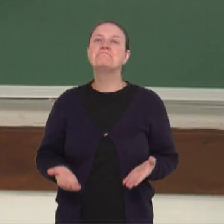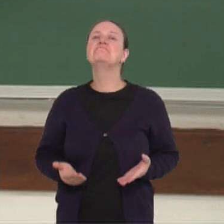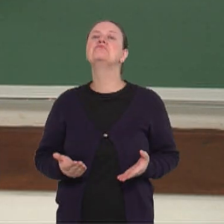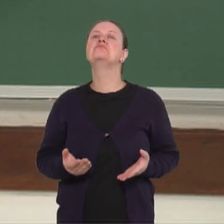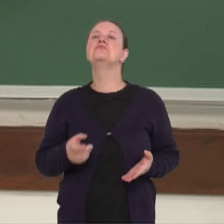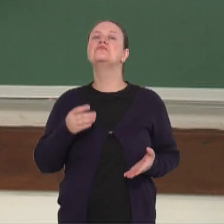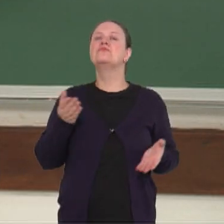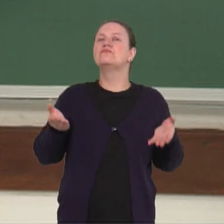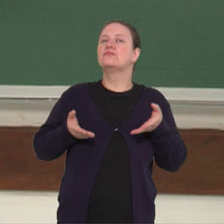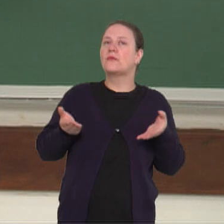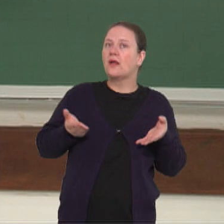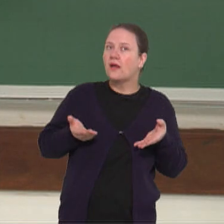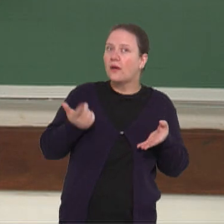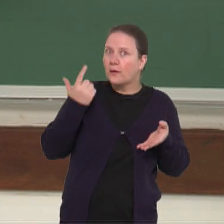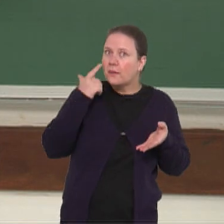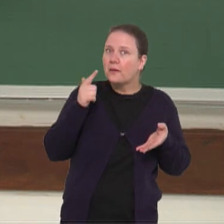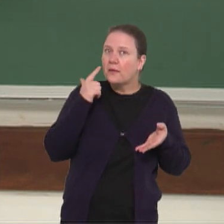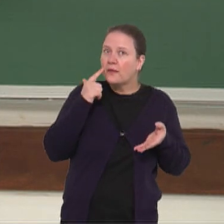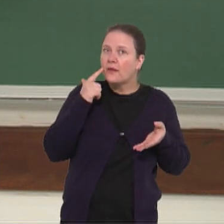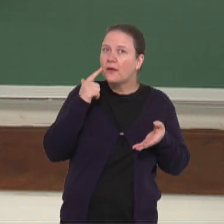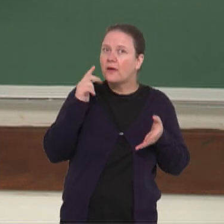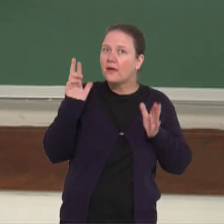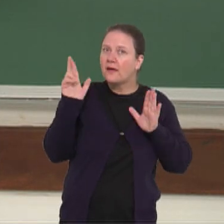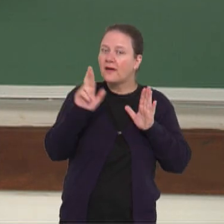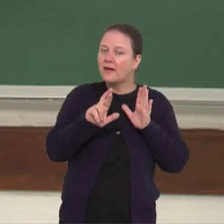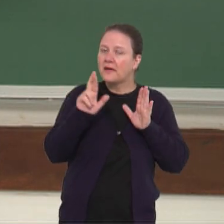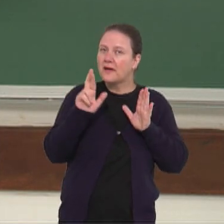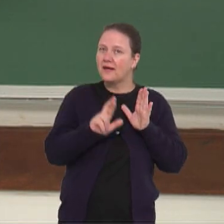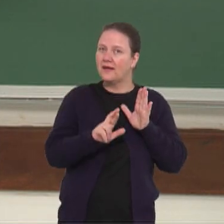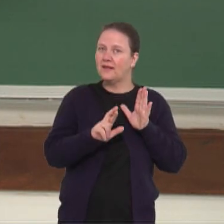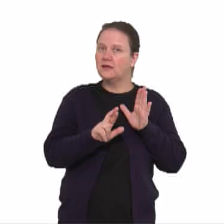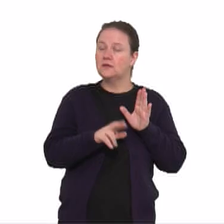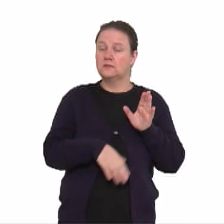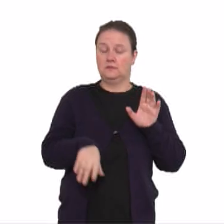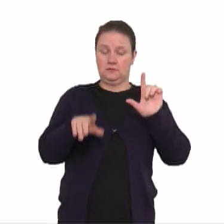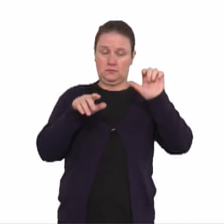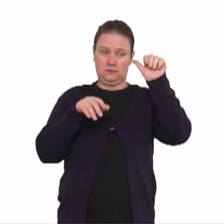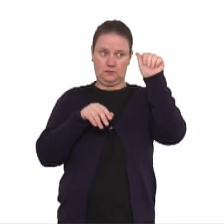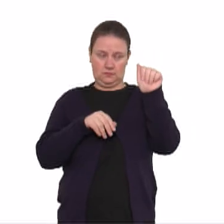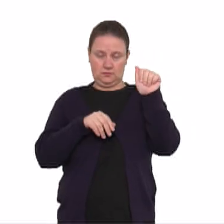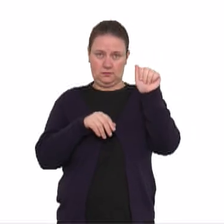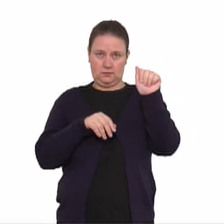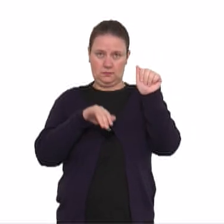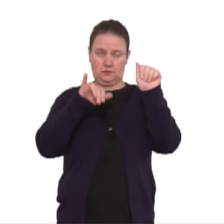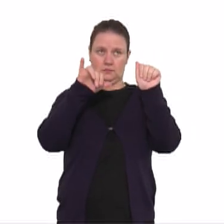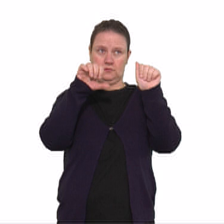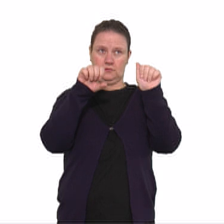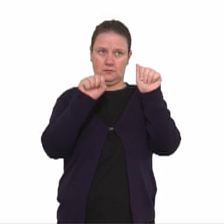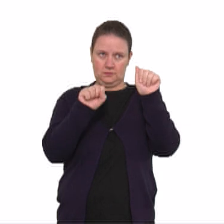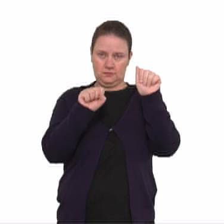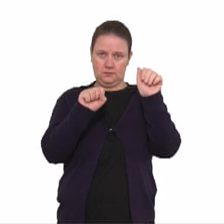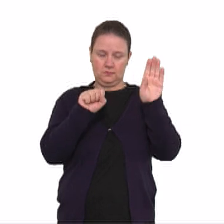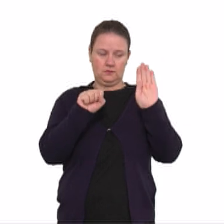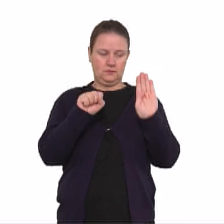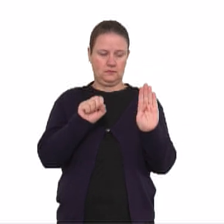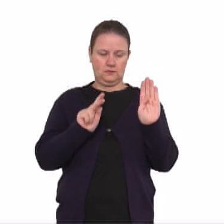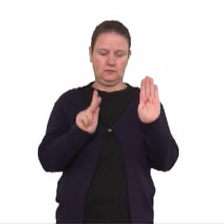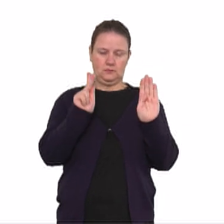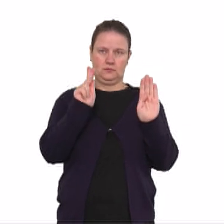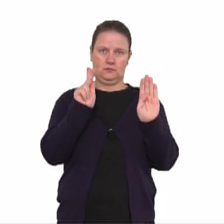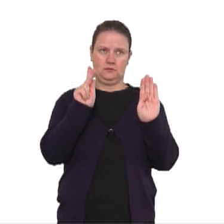Então, conseguiram? Olha lá, eu tenho a letra A, is, B,